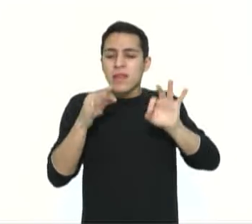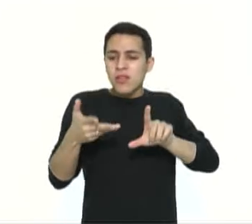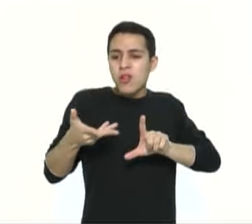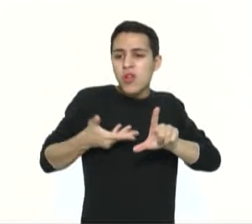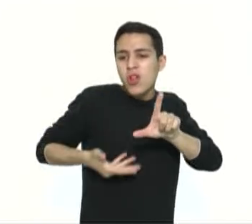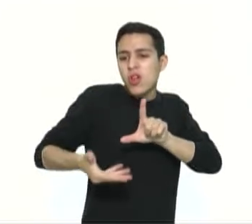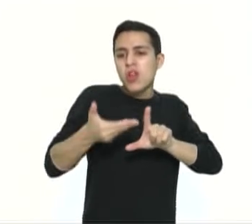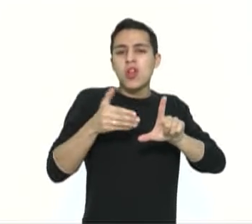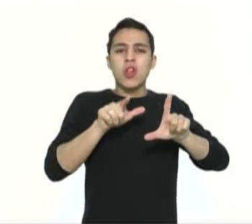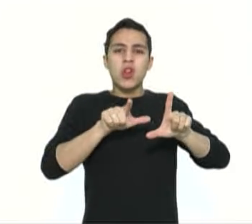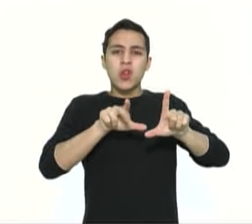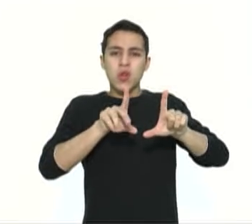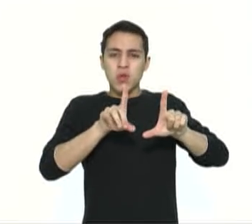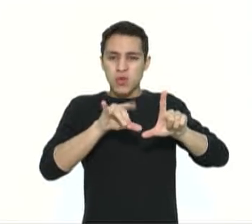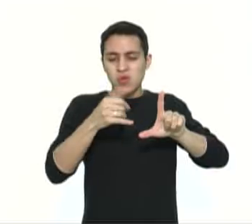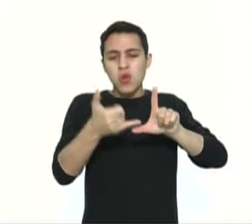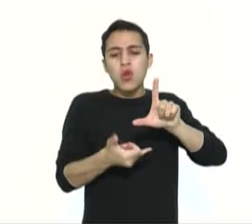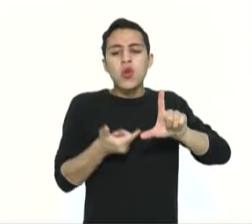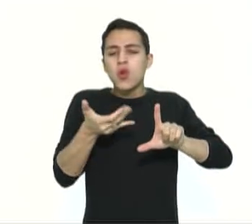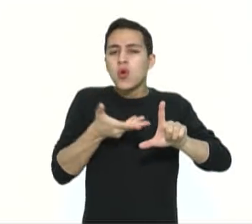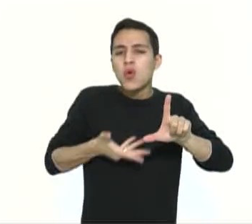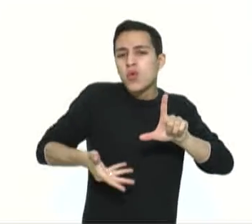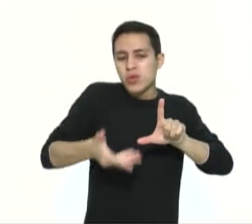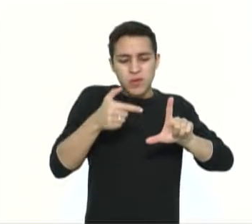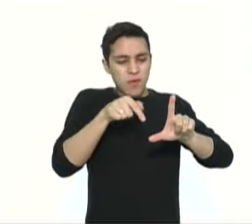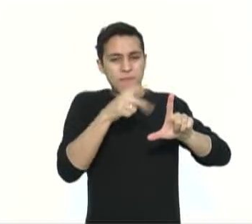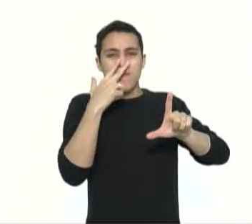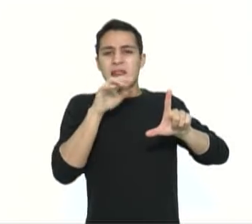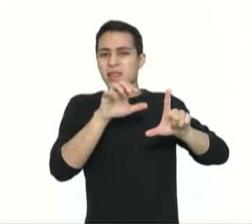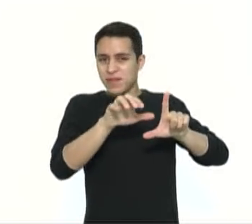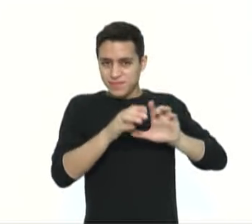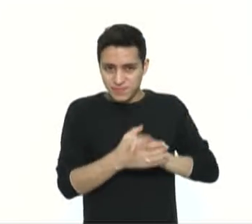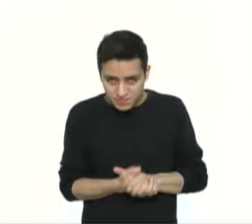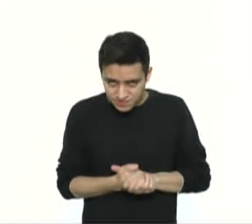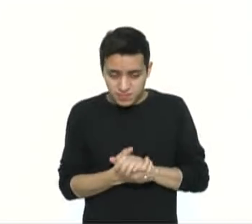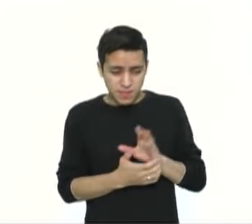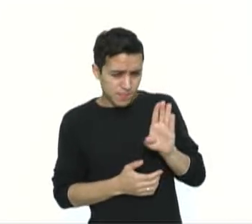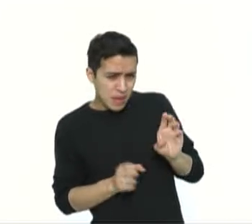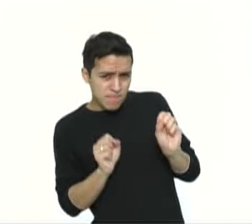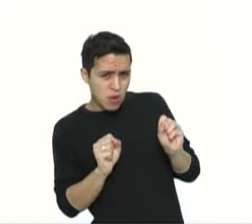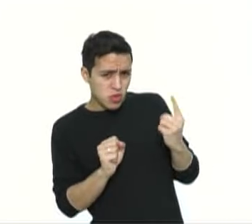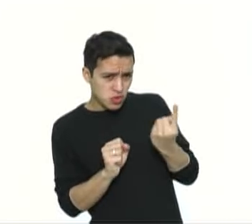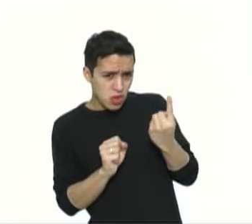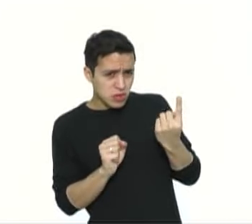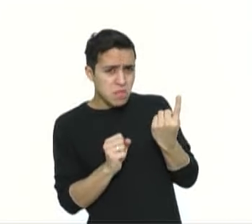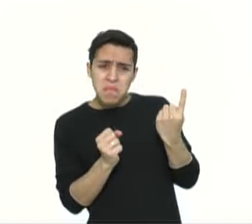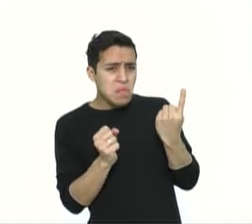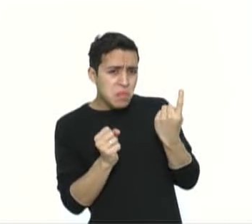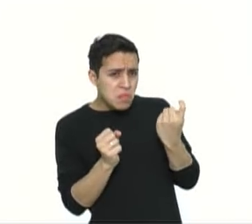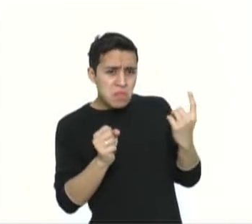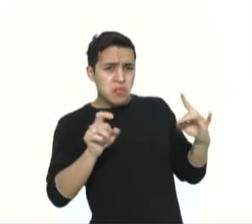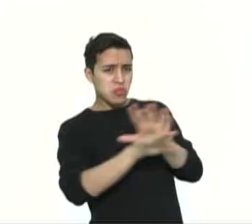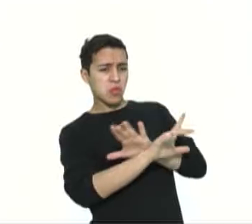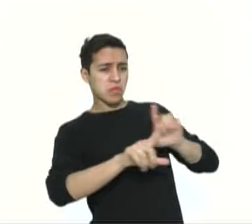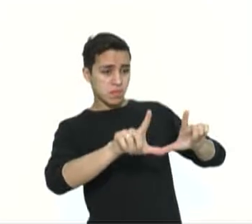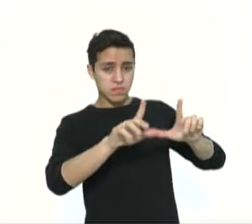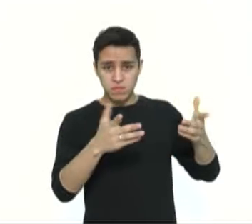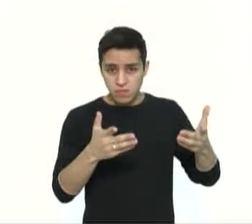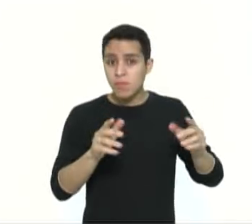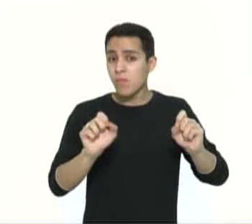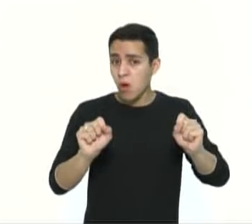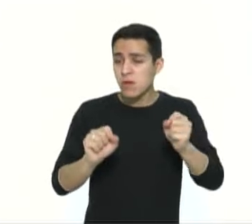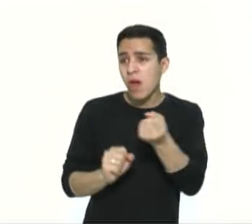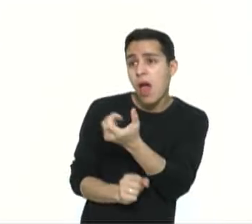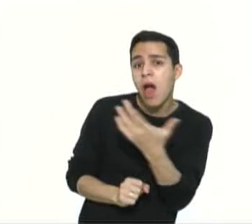chamando aí de lúdicos, tá? Letra B, pode aparecer sozinho? Podem. Em alguns sites